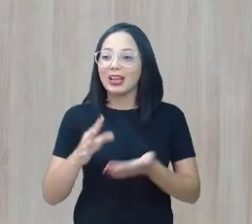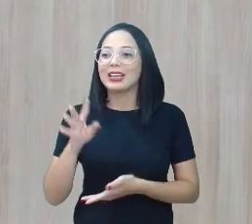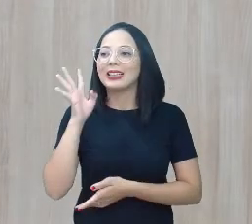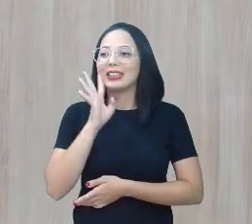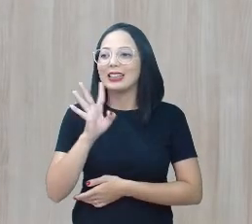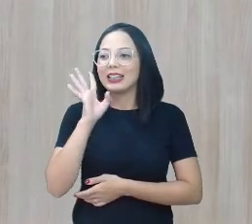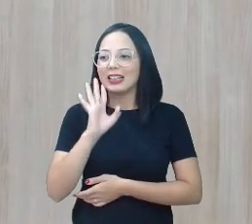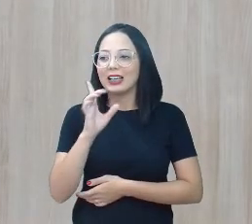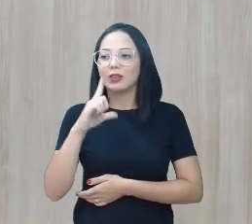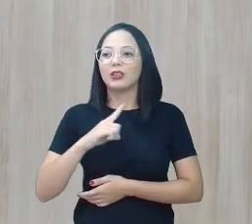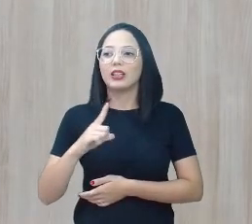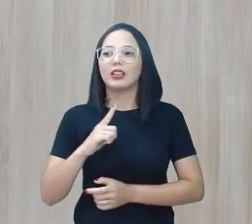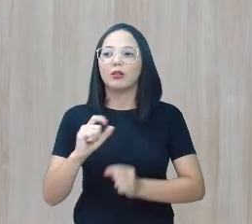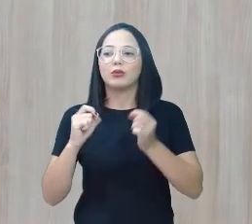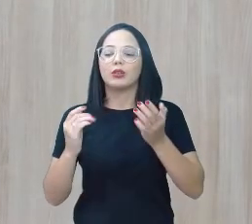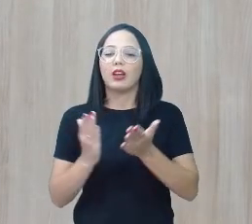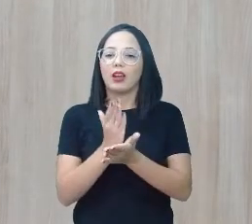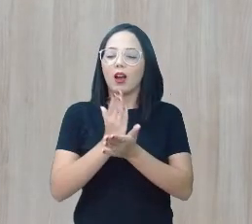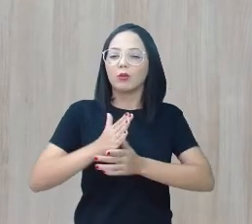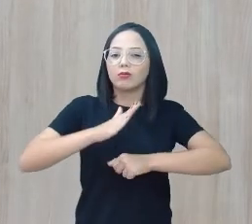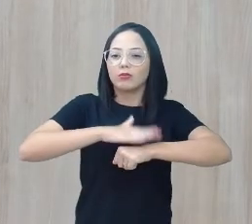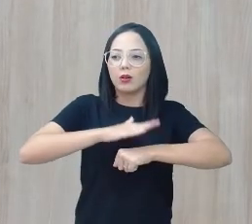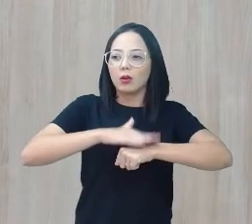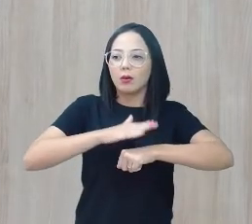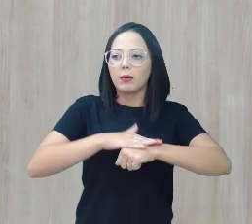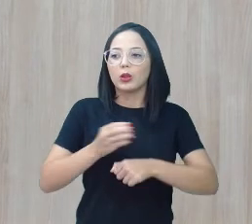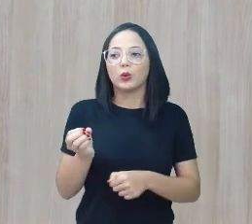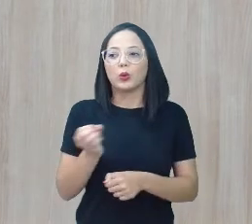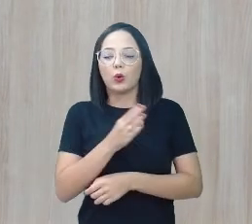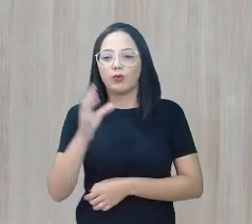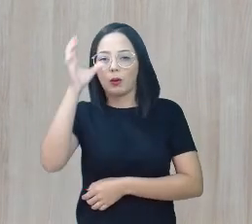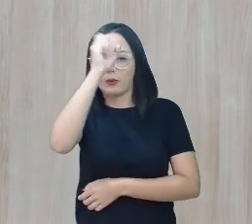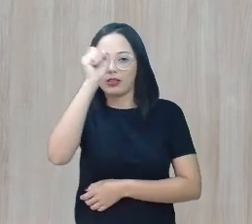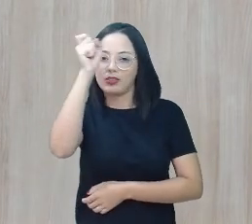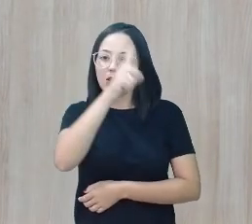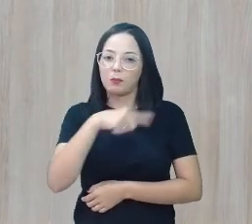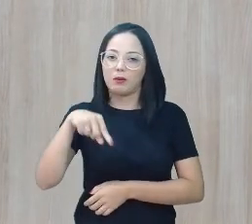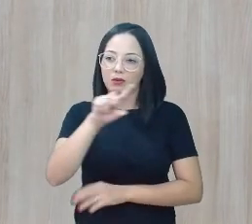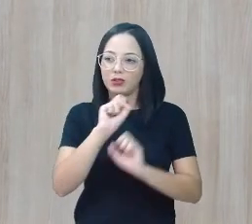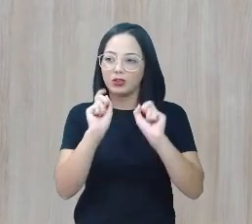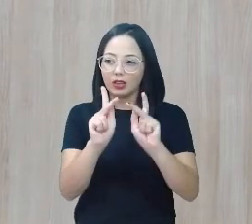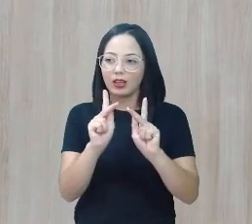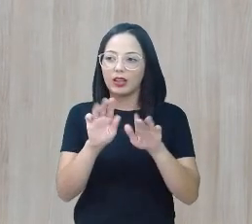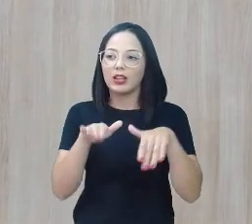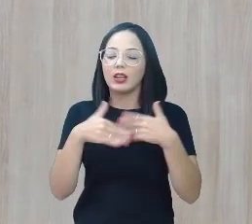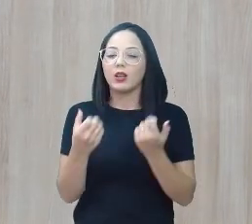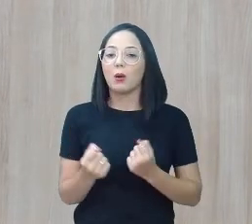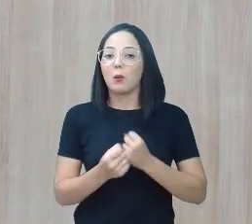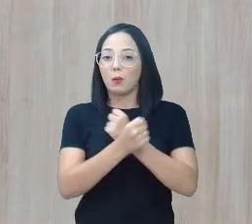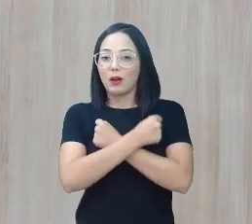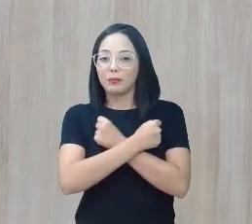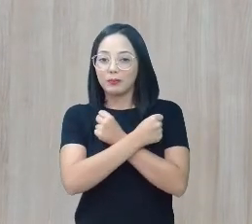que trouxemos em algum momento algum novo aprendizado para vocês. Então, um